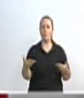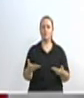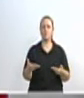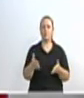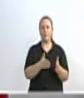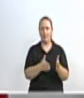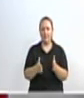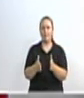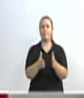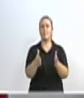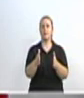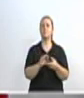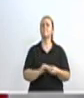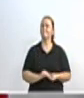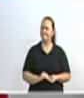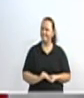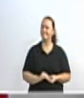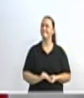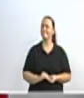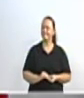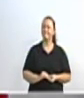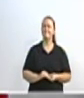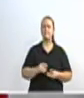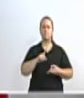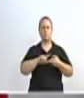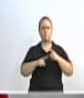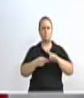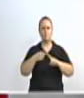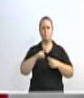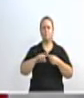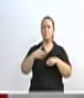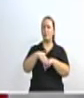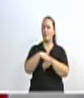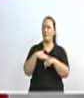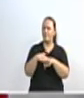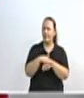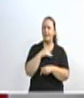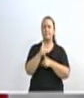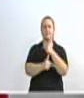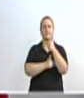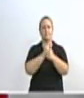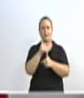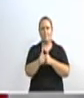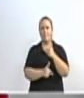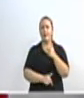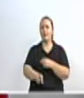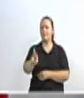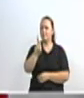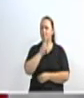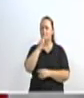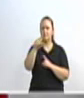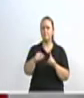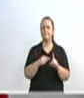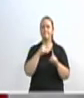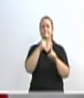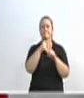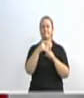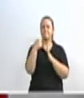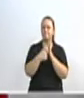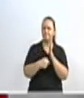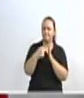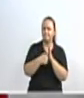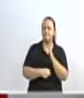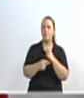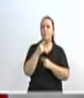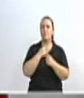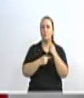acho que isso é fruto de muita conversa, isso é fruto de muito trabalho, isso é fruto de dedicação e